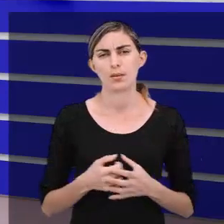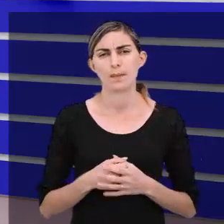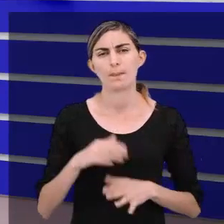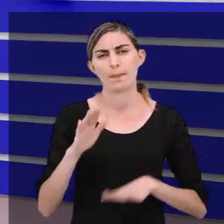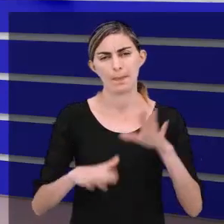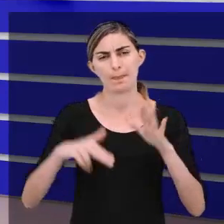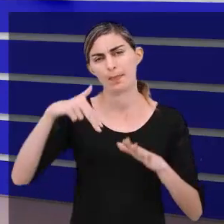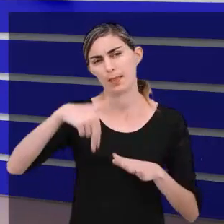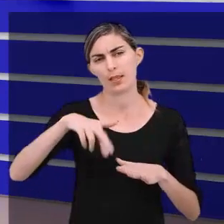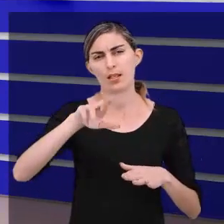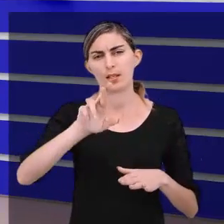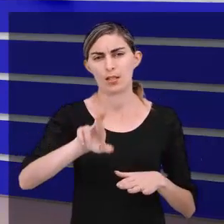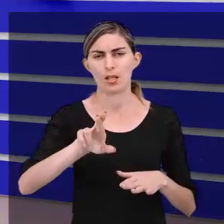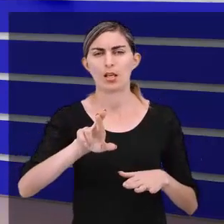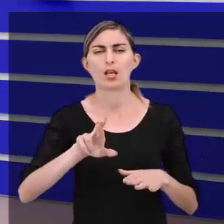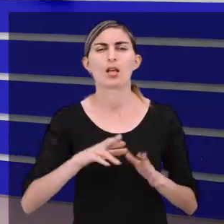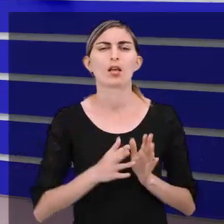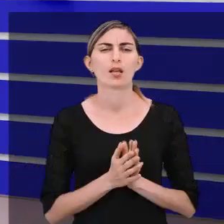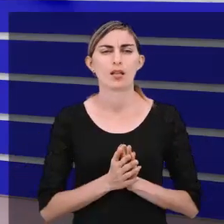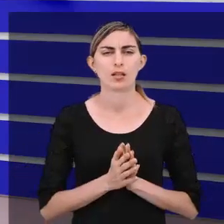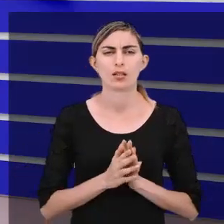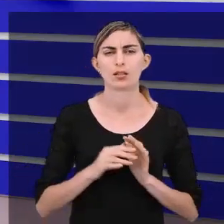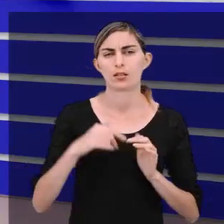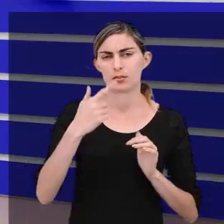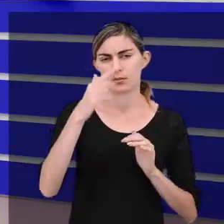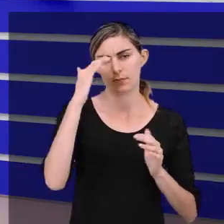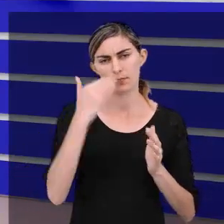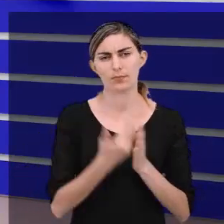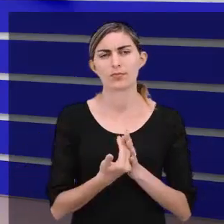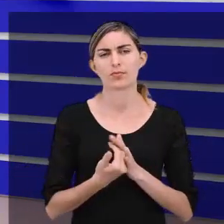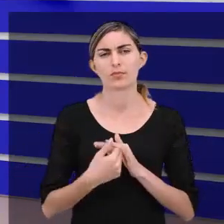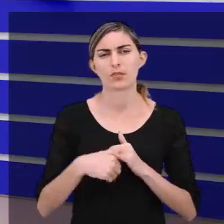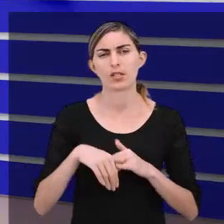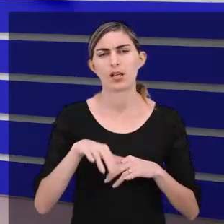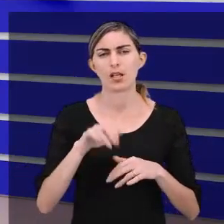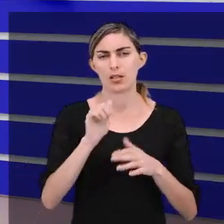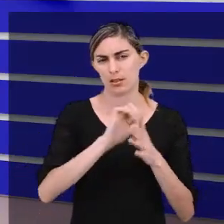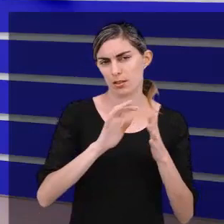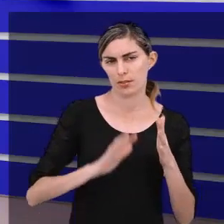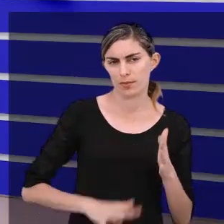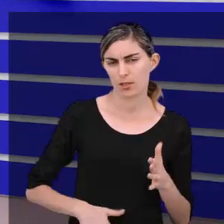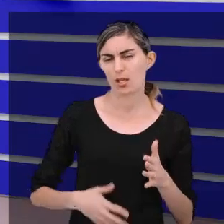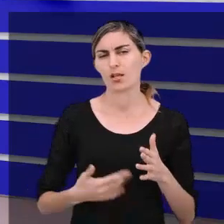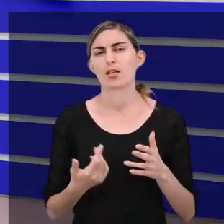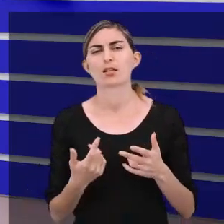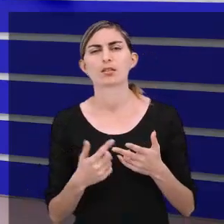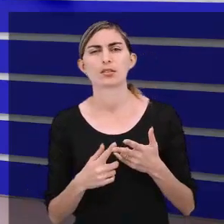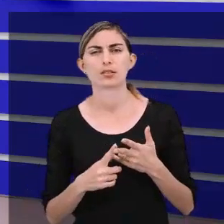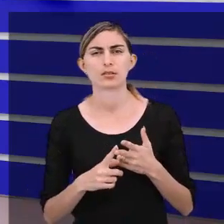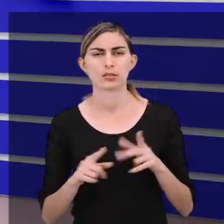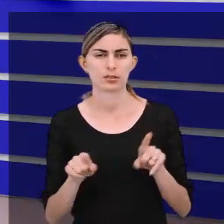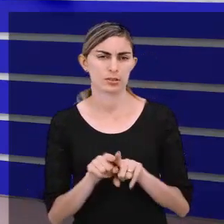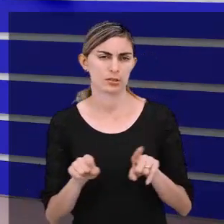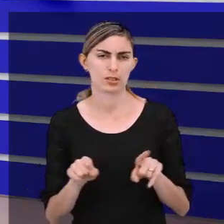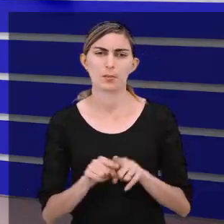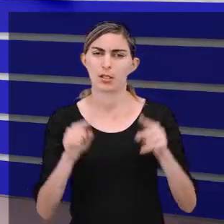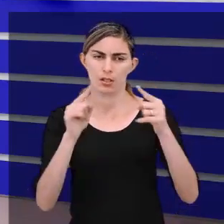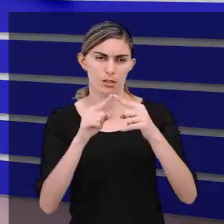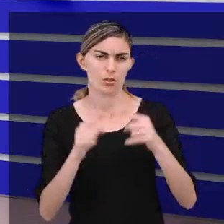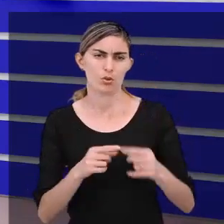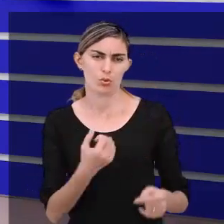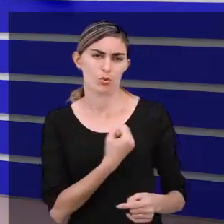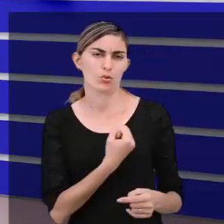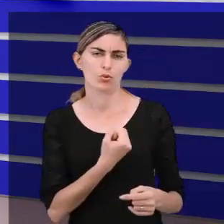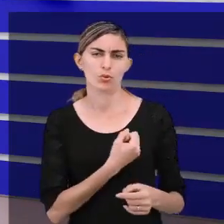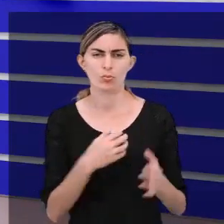acordo com a ANR e com o KNAI também, né? Então, assim, o nível de atividade, de acordo com a atividade e também de acordo com o número